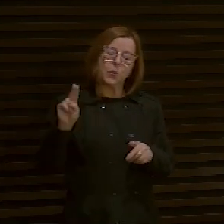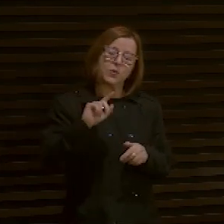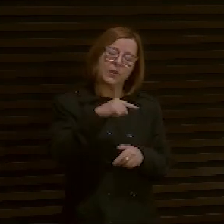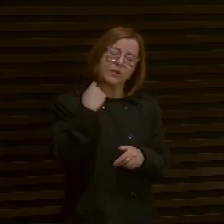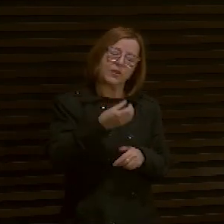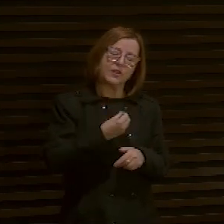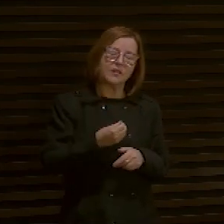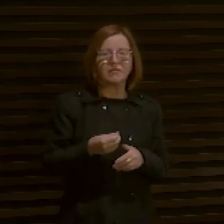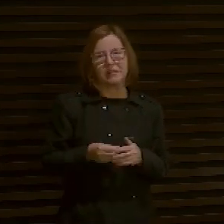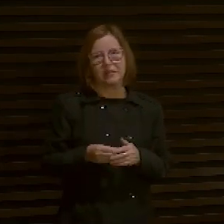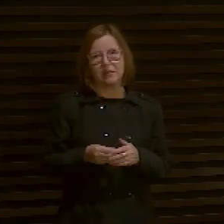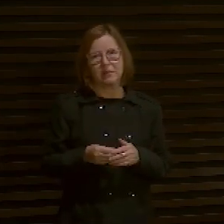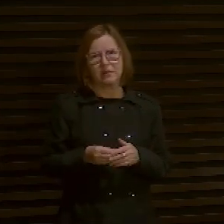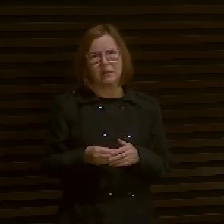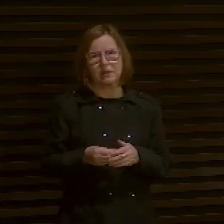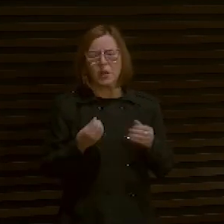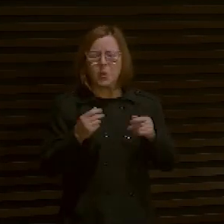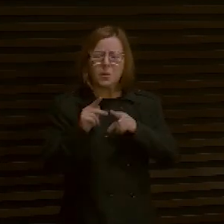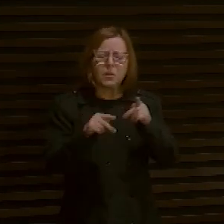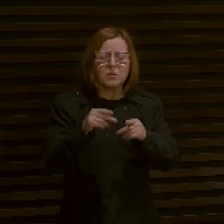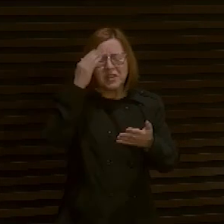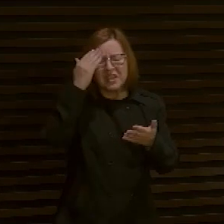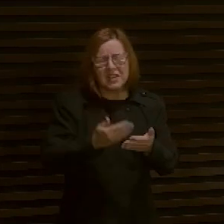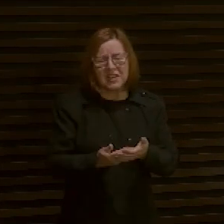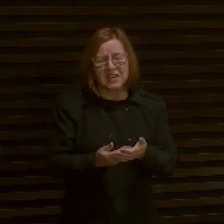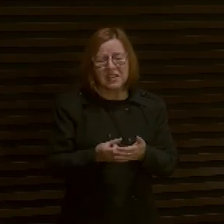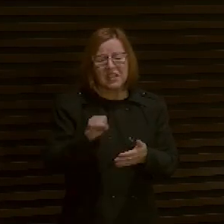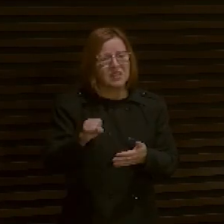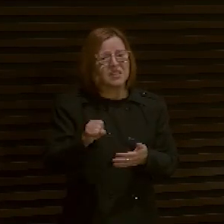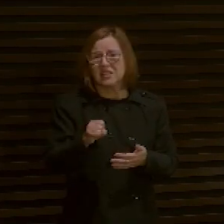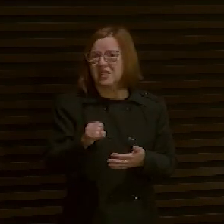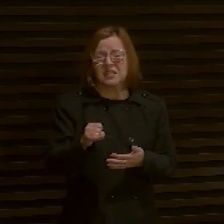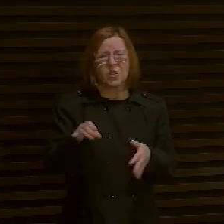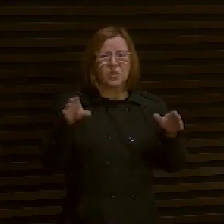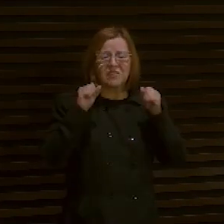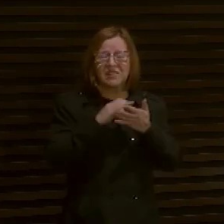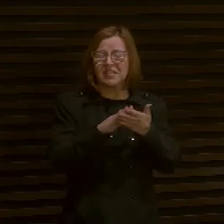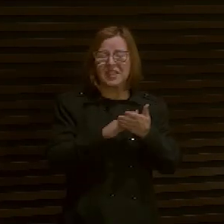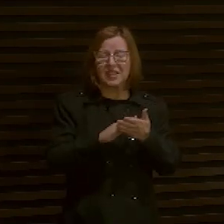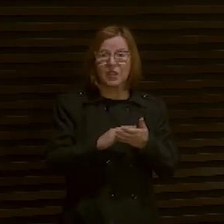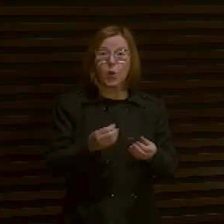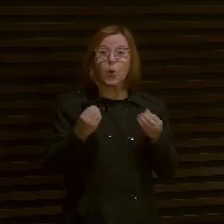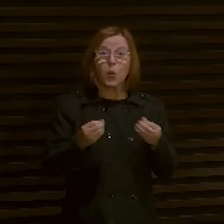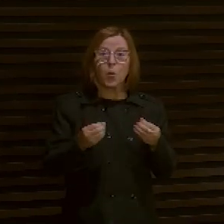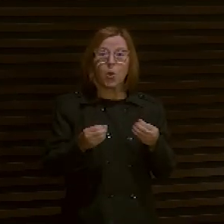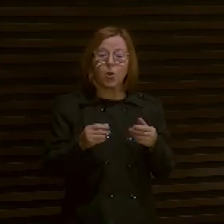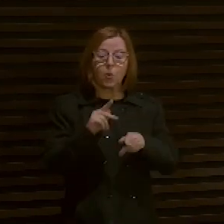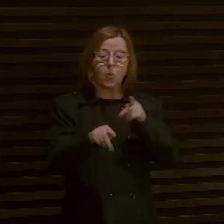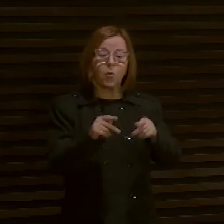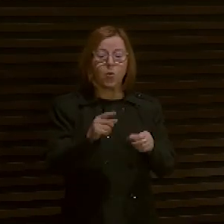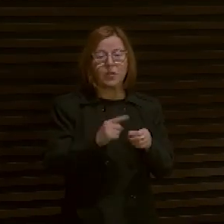Como crerão se nada ouviram? Como a cidade de Samaria vai descobrir que eles já